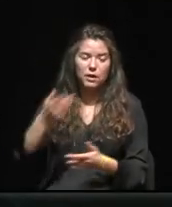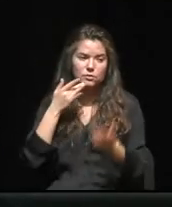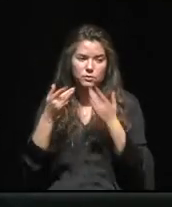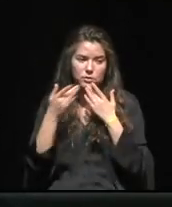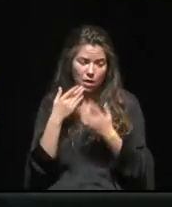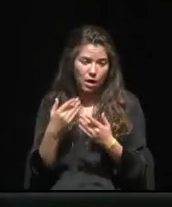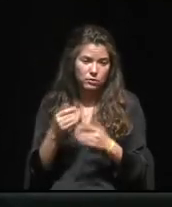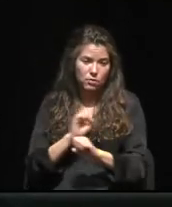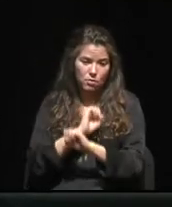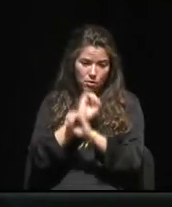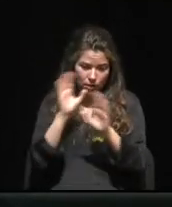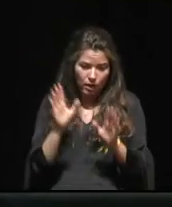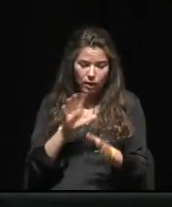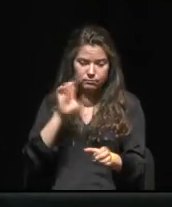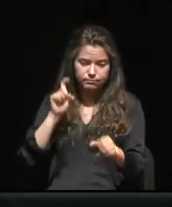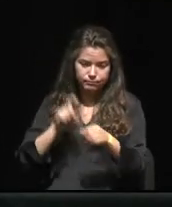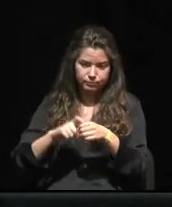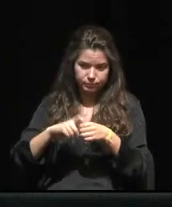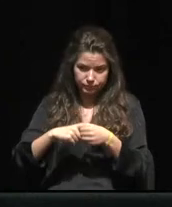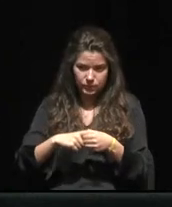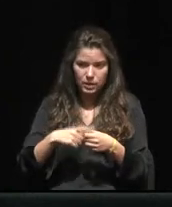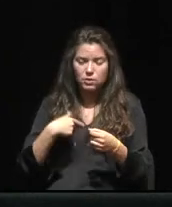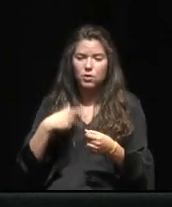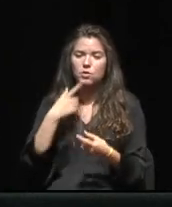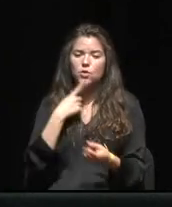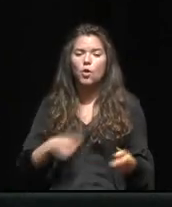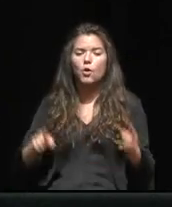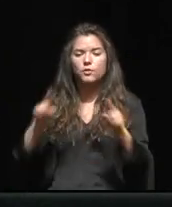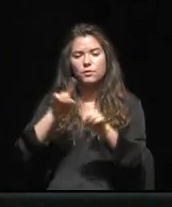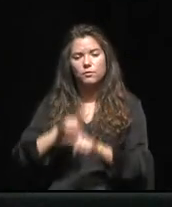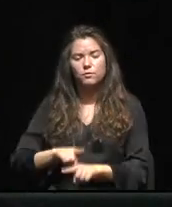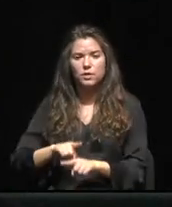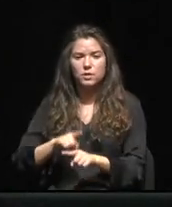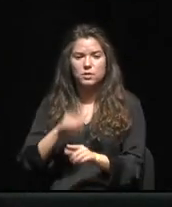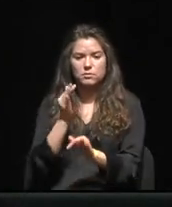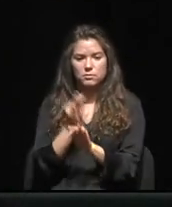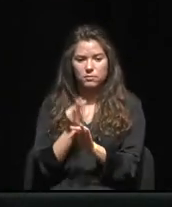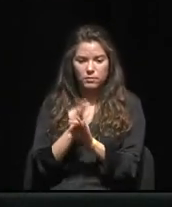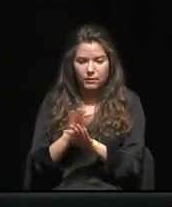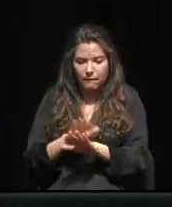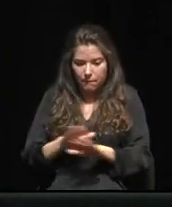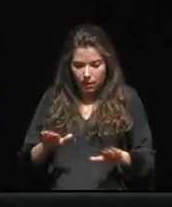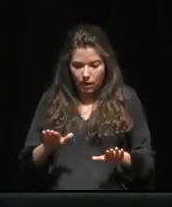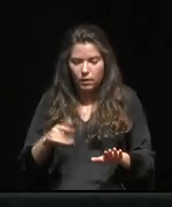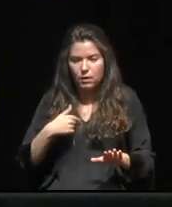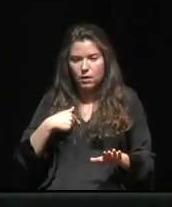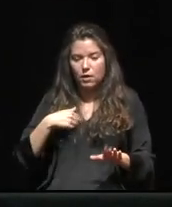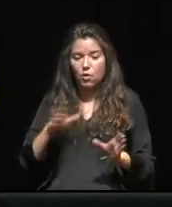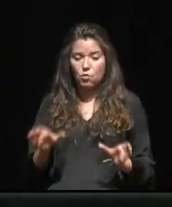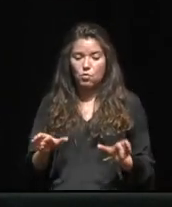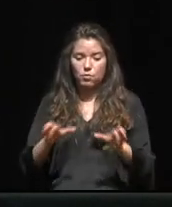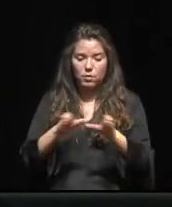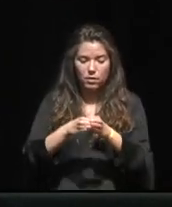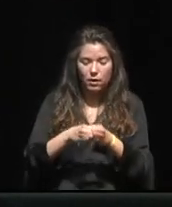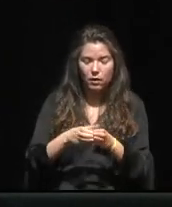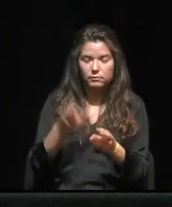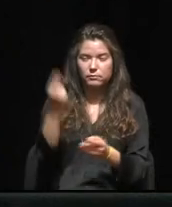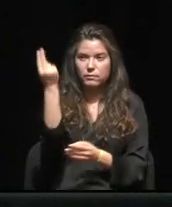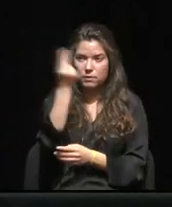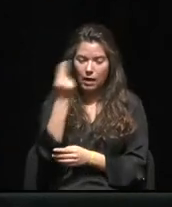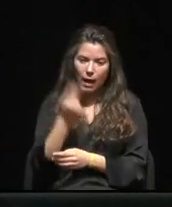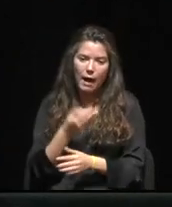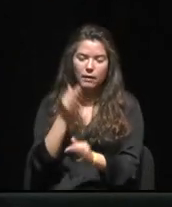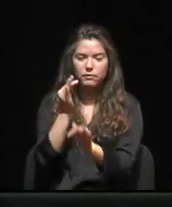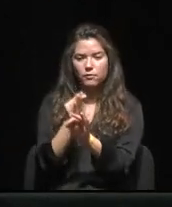de resto voltamos h a realizar uma iniciativa que estava parada e que era com a comunidade artística